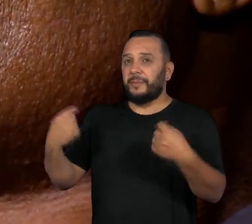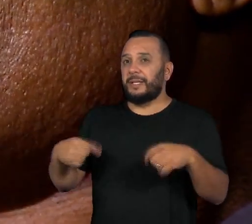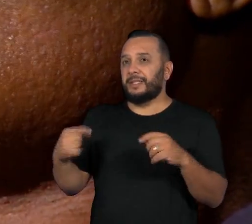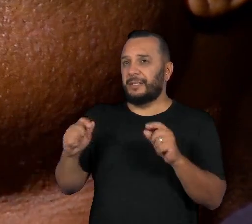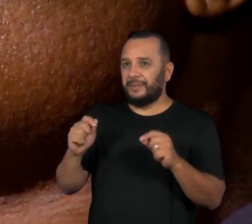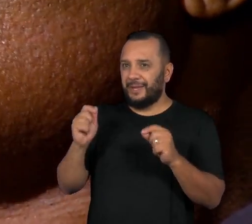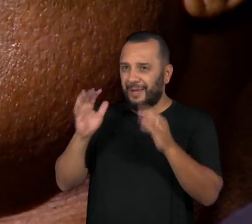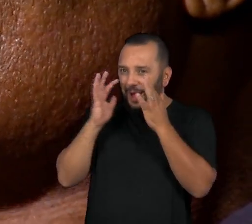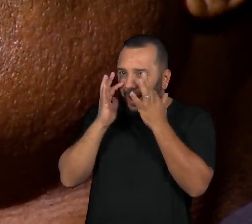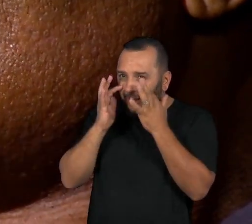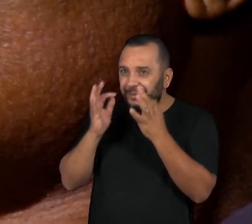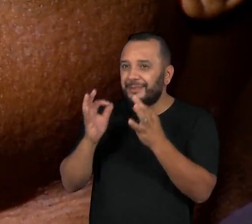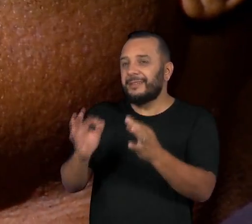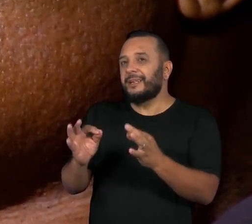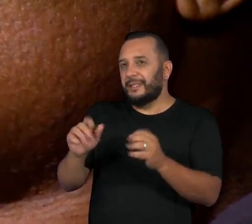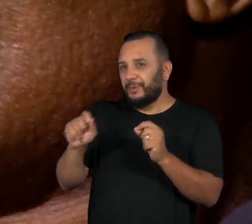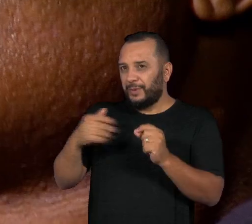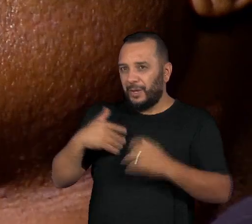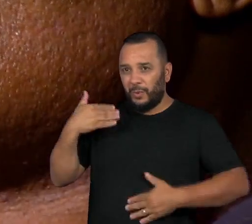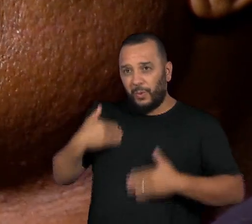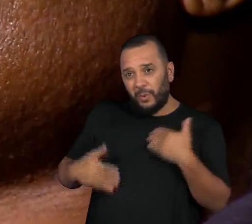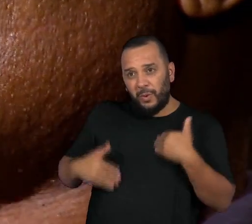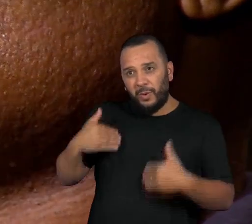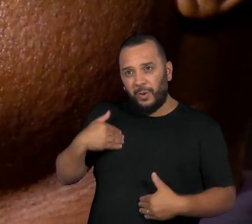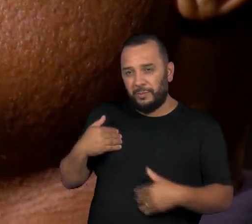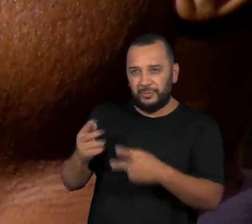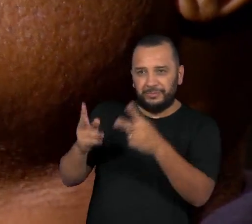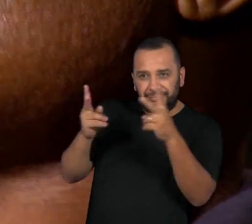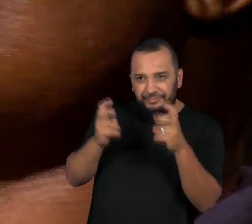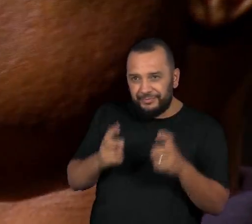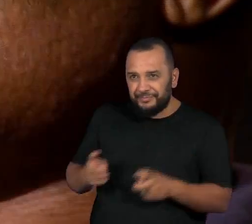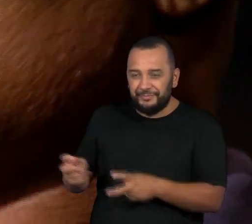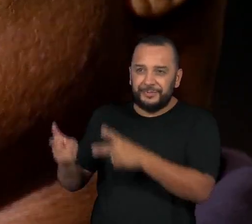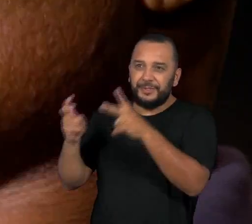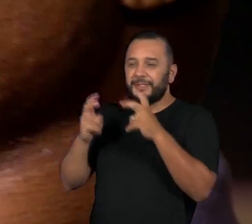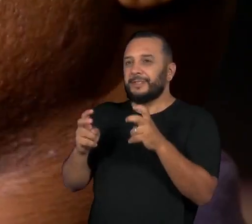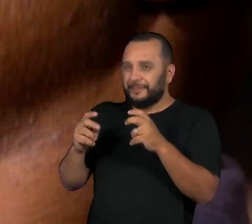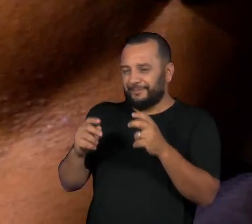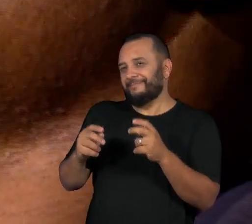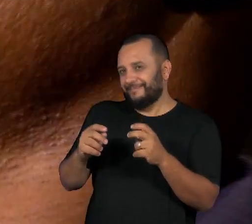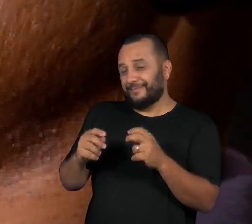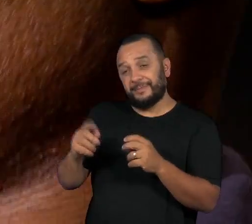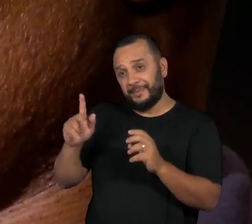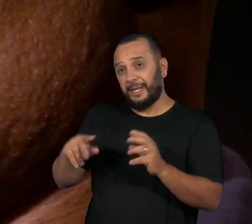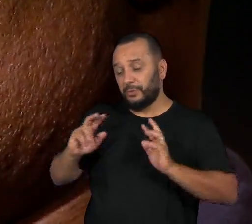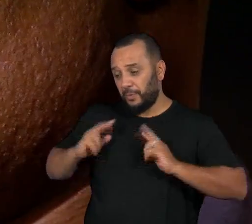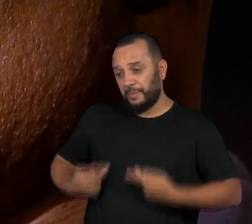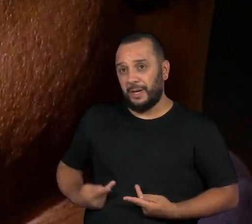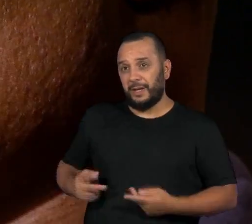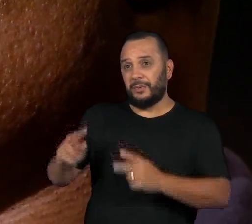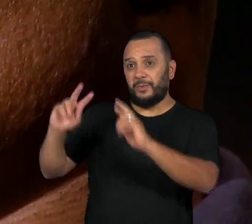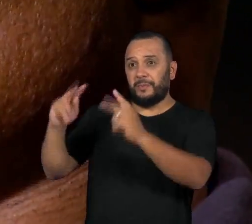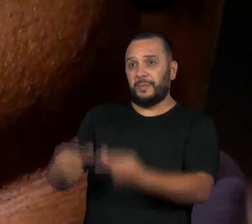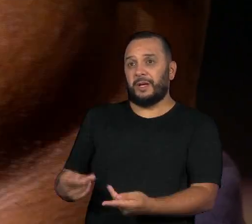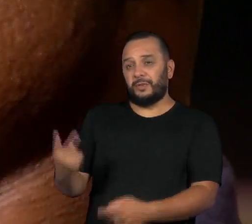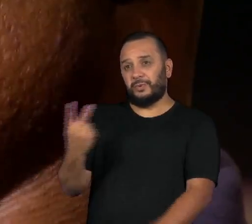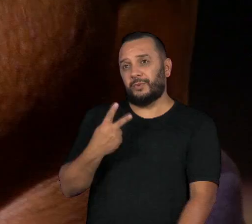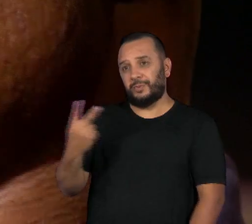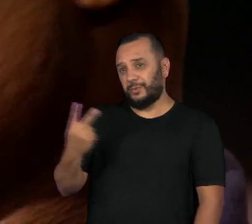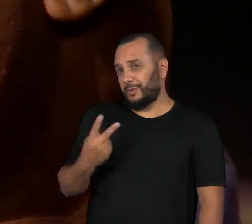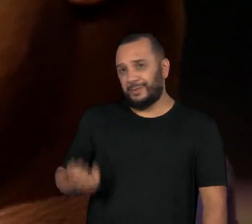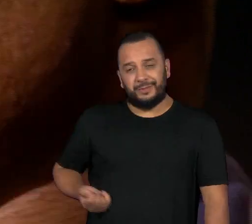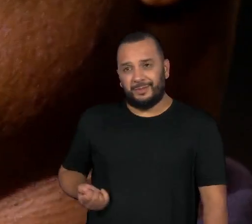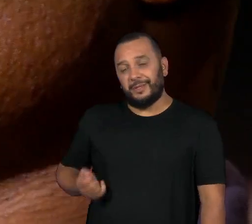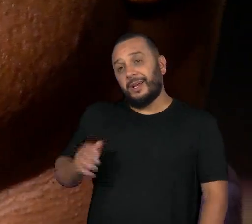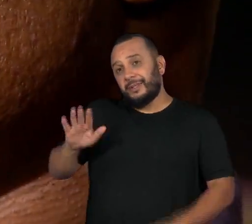estar atento às expressões corporais do teu adversário. Só que são dois seres humanos que estão ali. E o ser